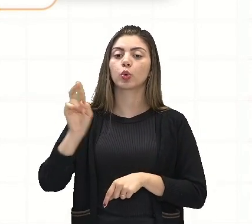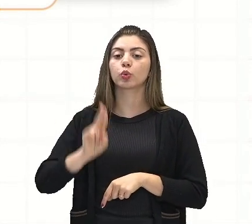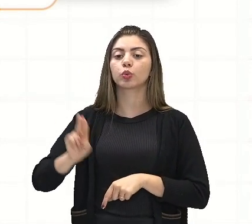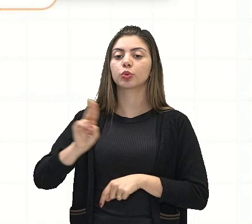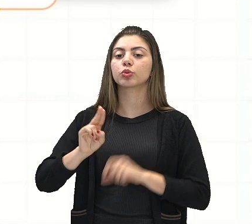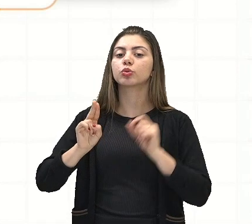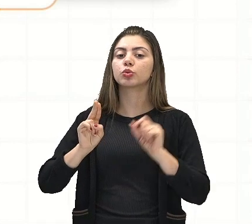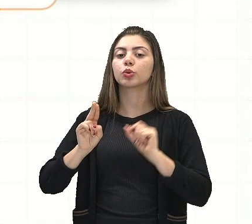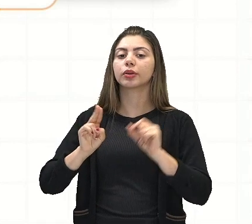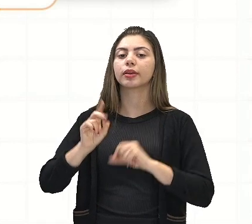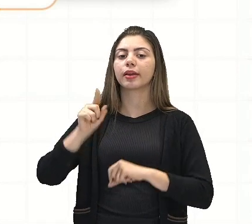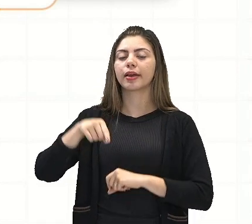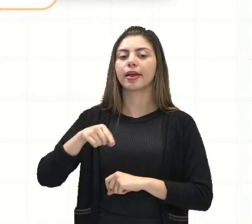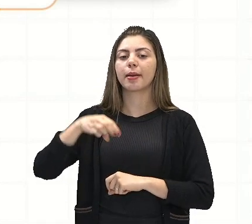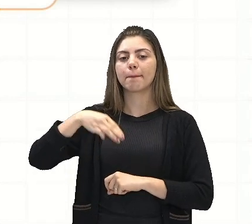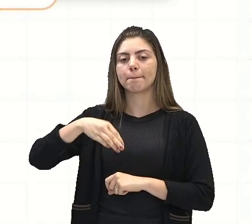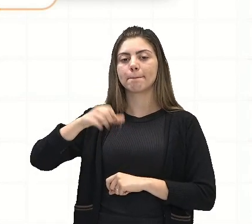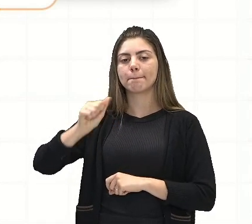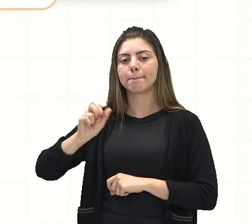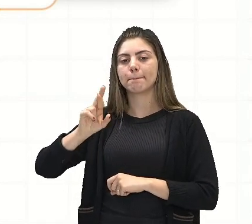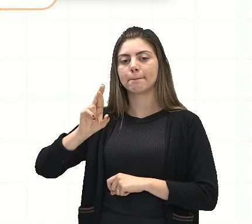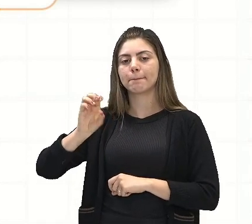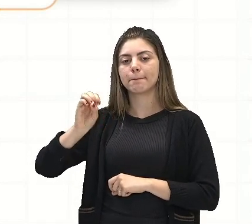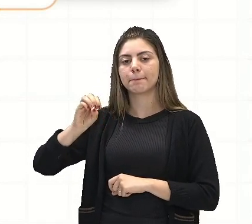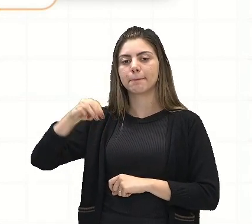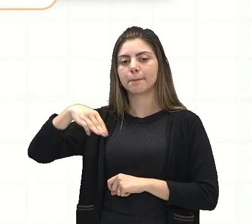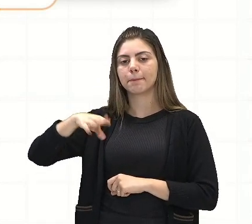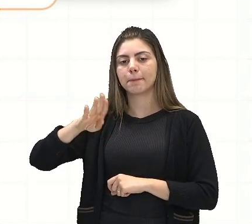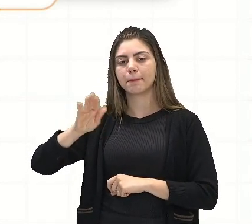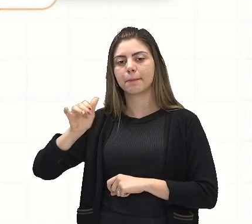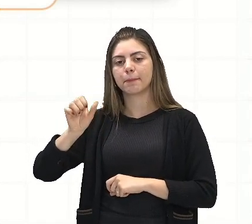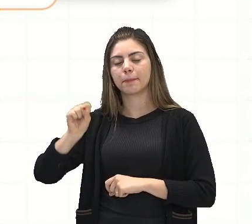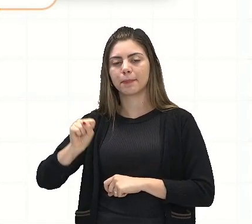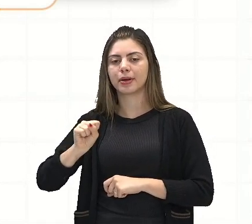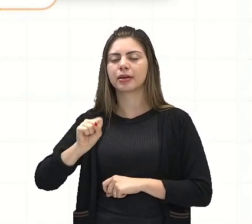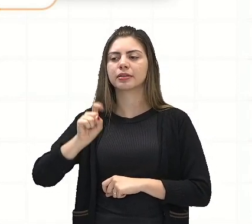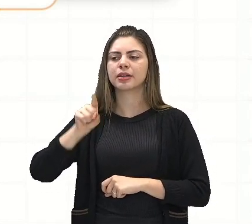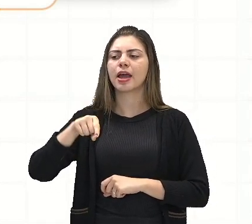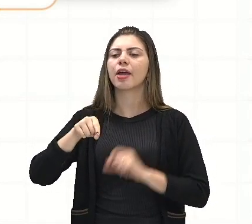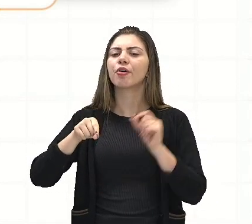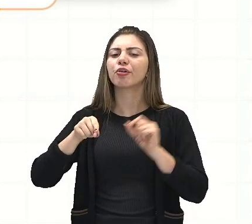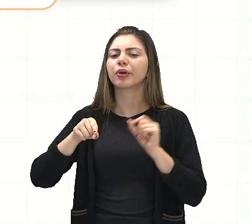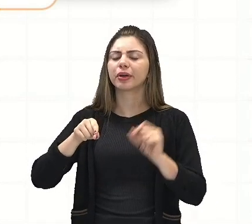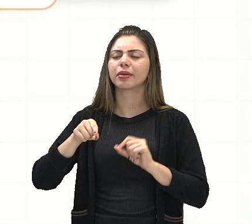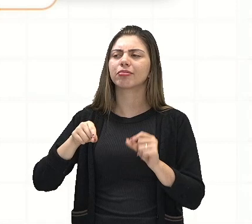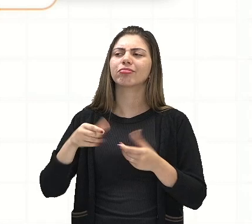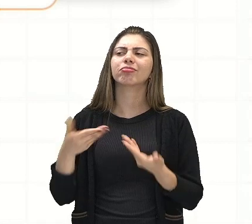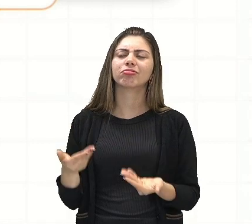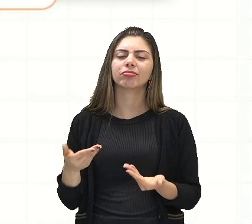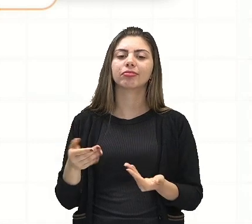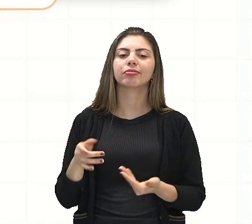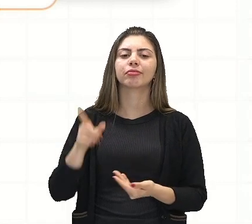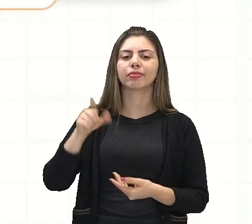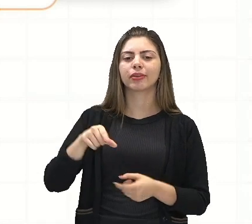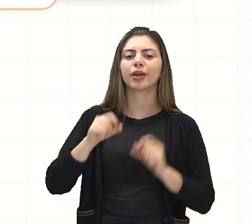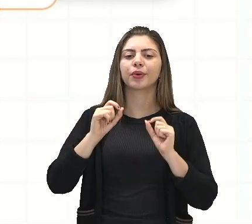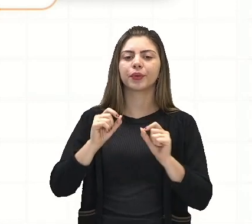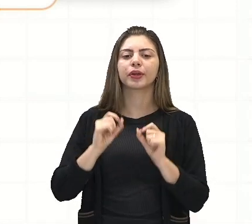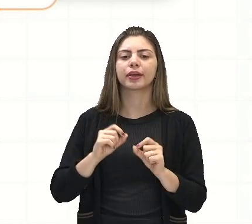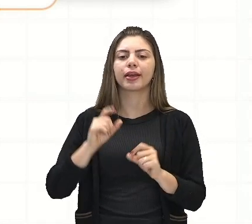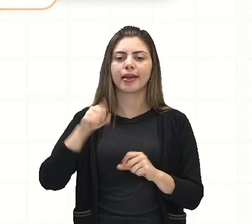marombas, que eu tenho certeza que faz parte da realidade de alguns de vocês, né? O que são essas marombas? É a suspensão